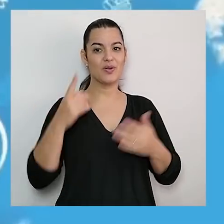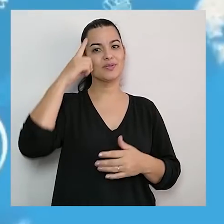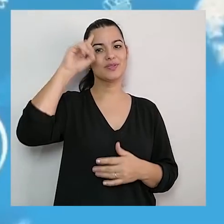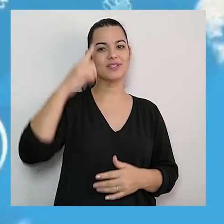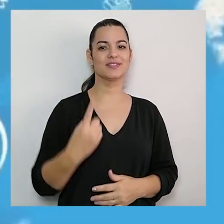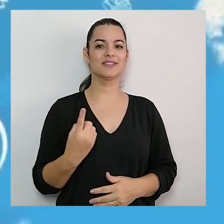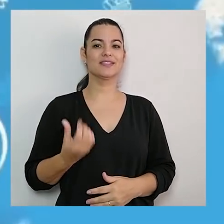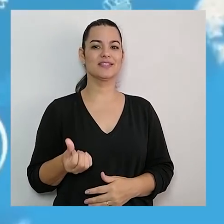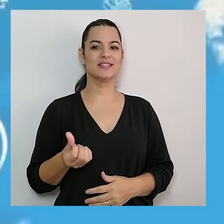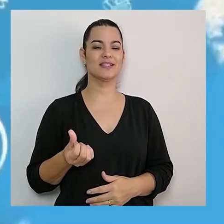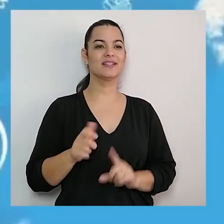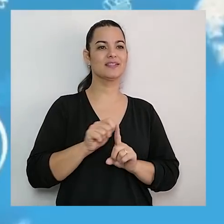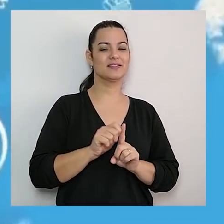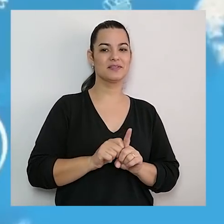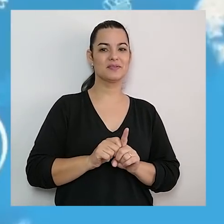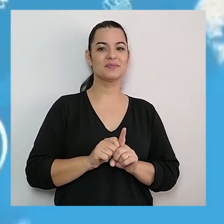Hoje é dia